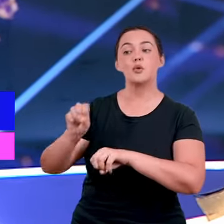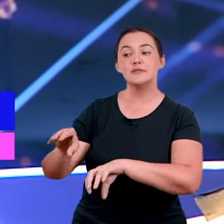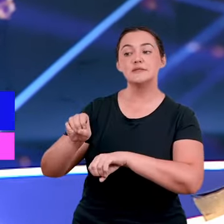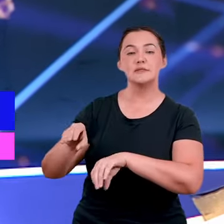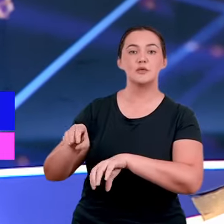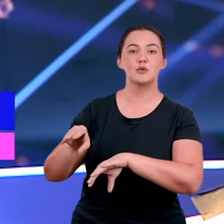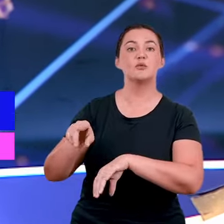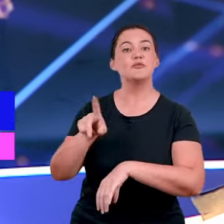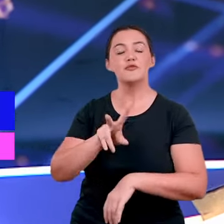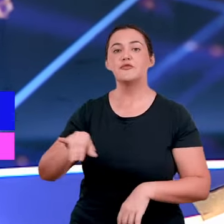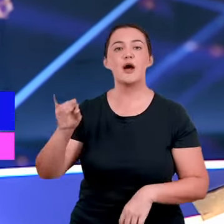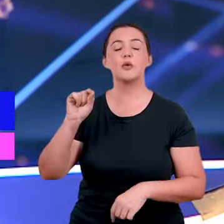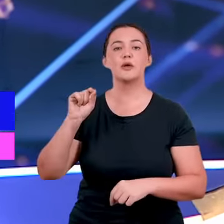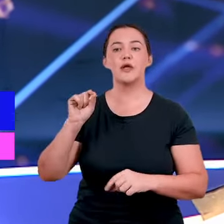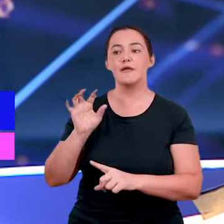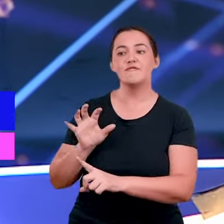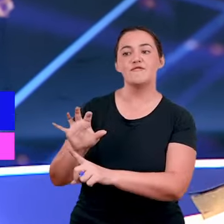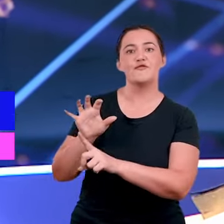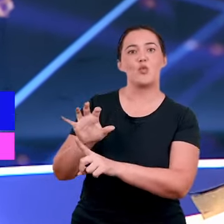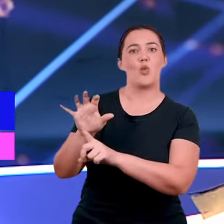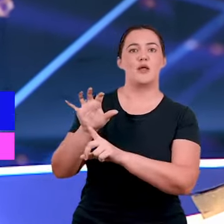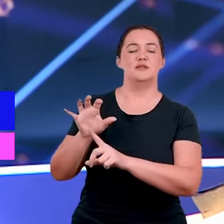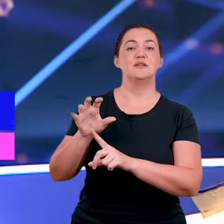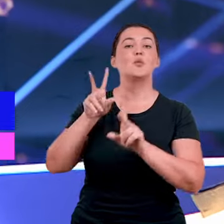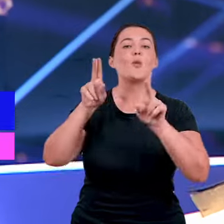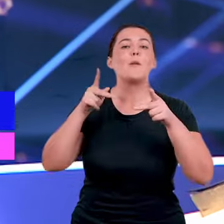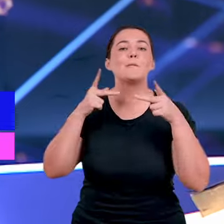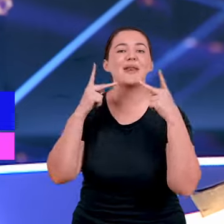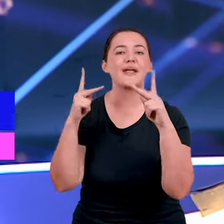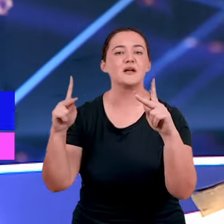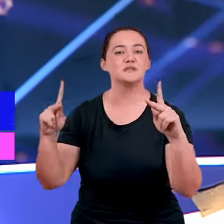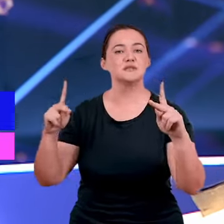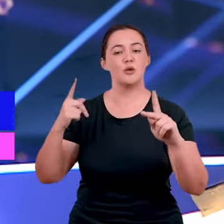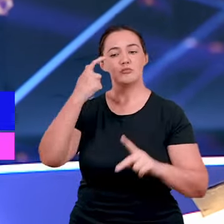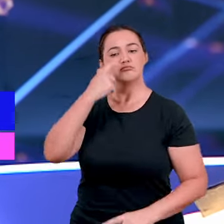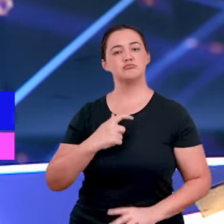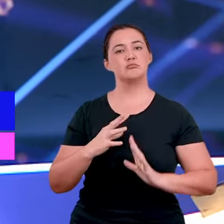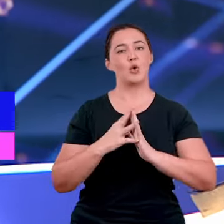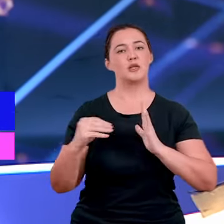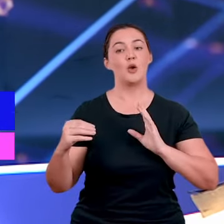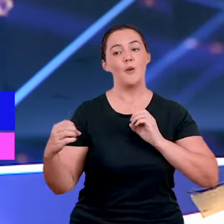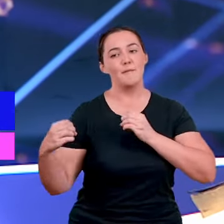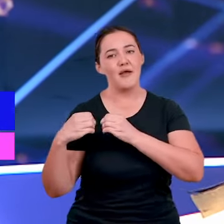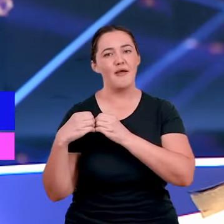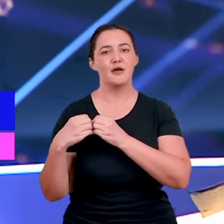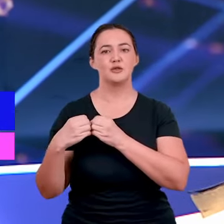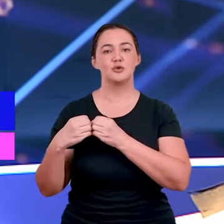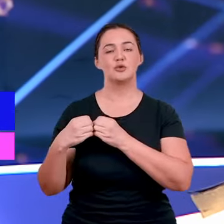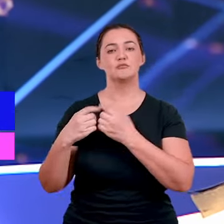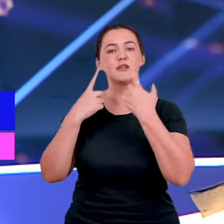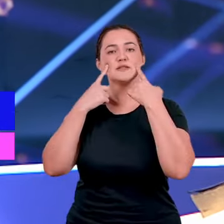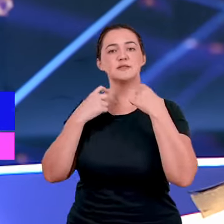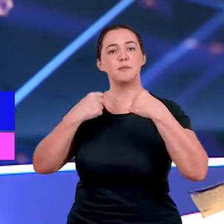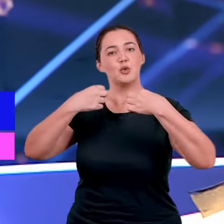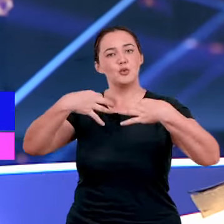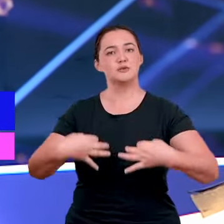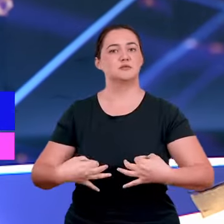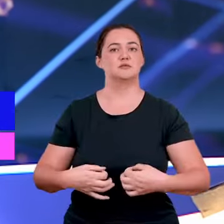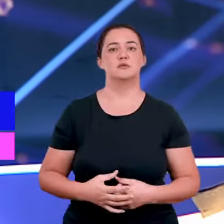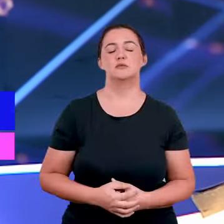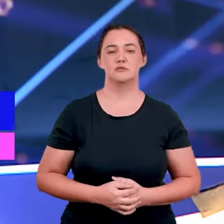um sermão enorme, pregado a eles todos os dias. Fica perto e dê um bom